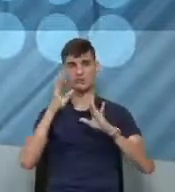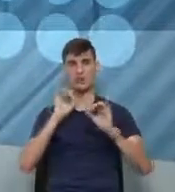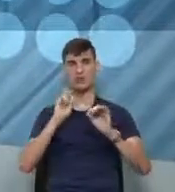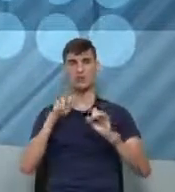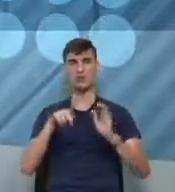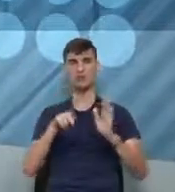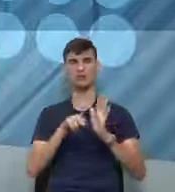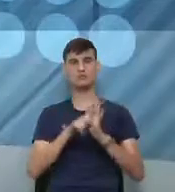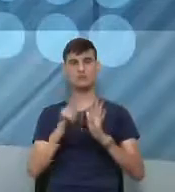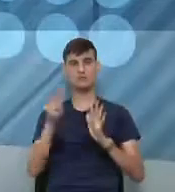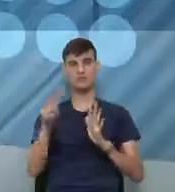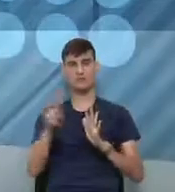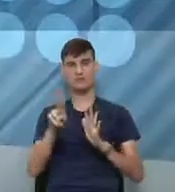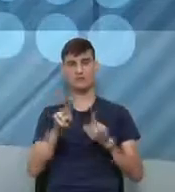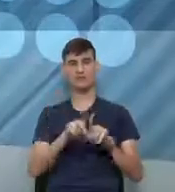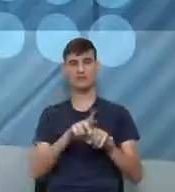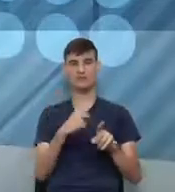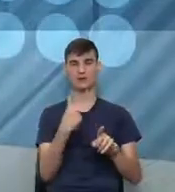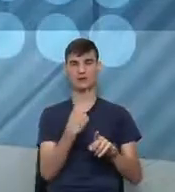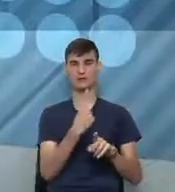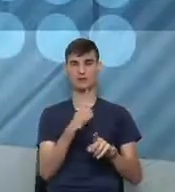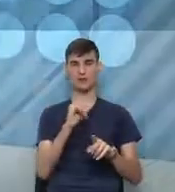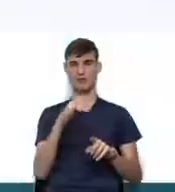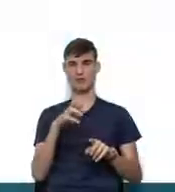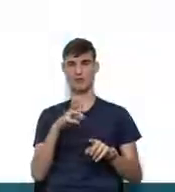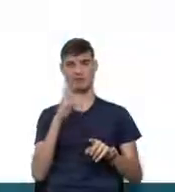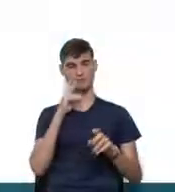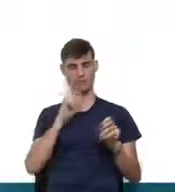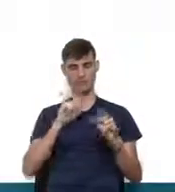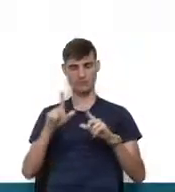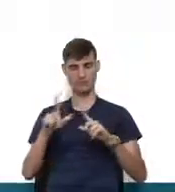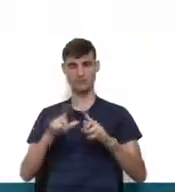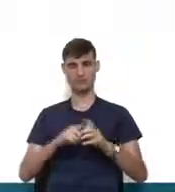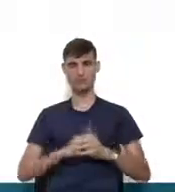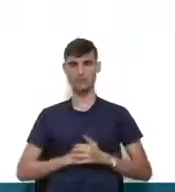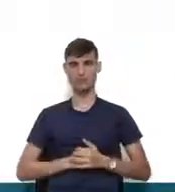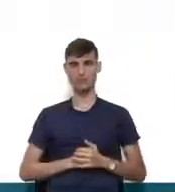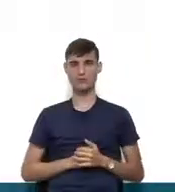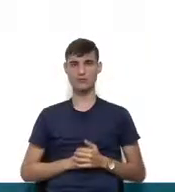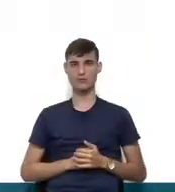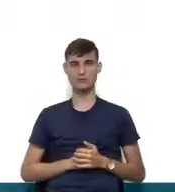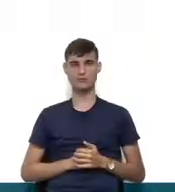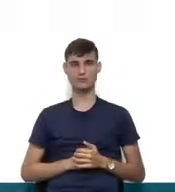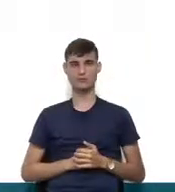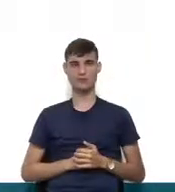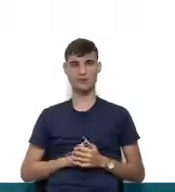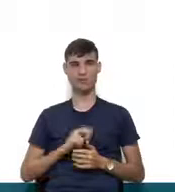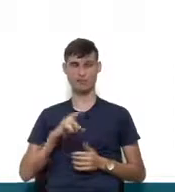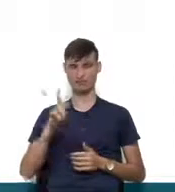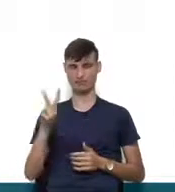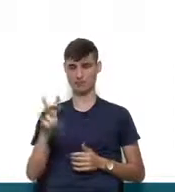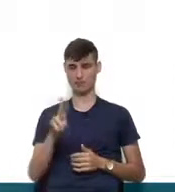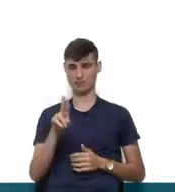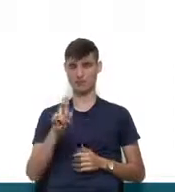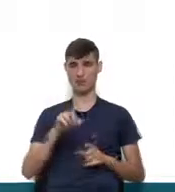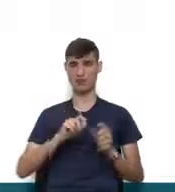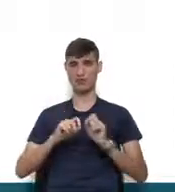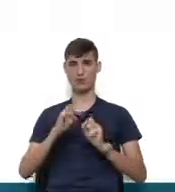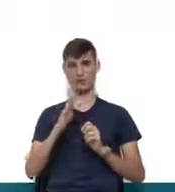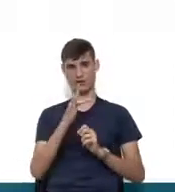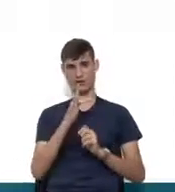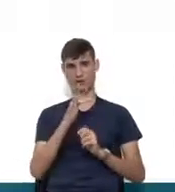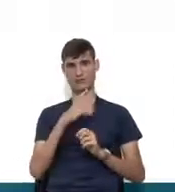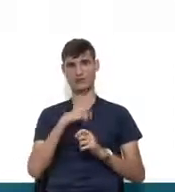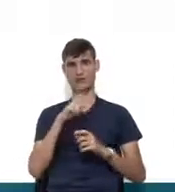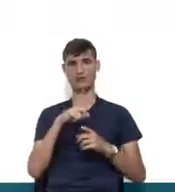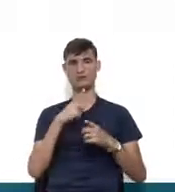são funções pares e funções ímpares. Voltando ao quadro, a função par é aquela função, né, f de f